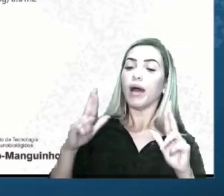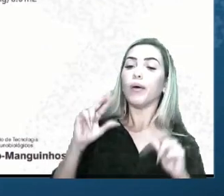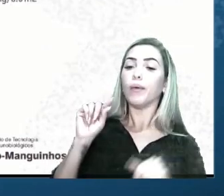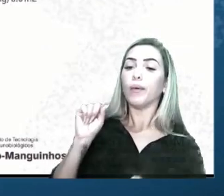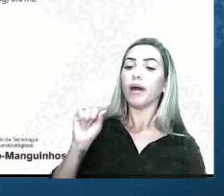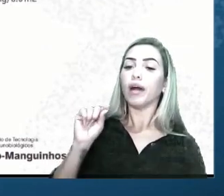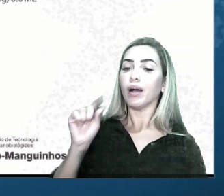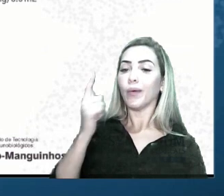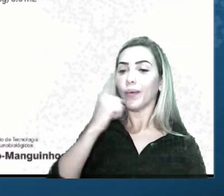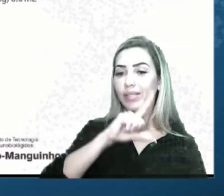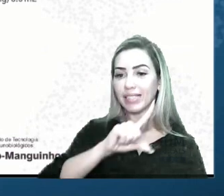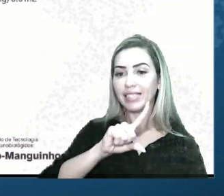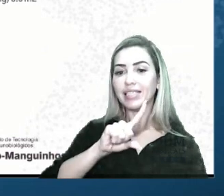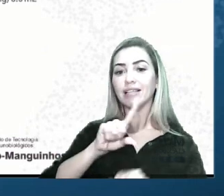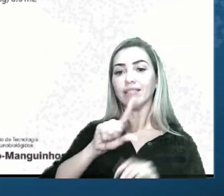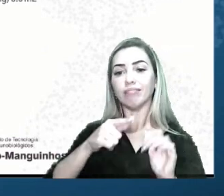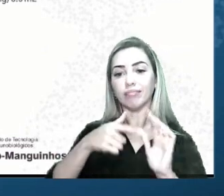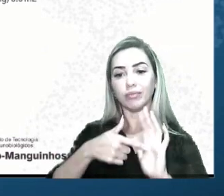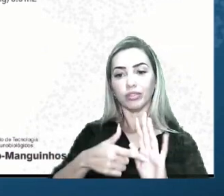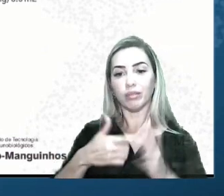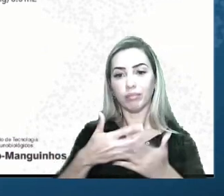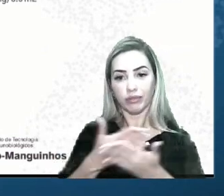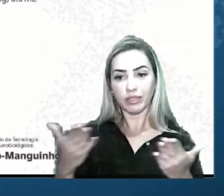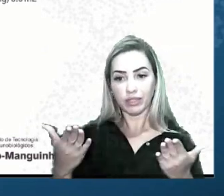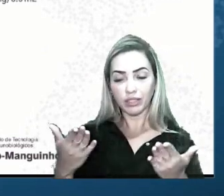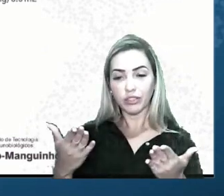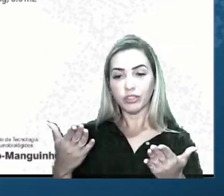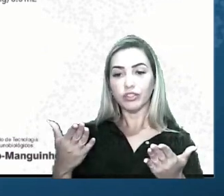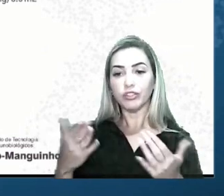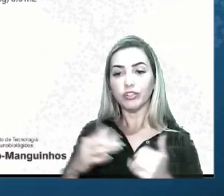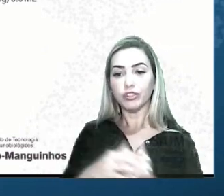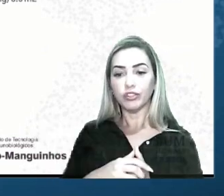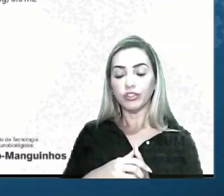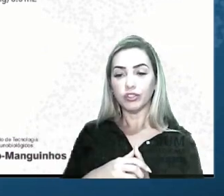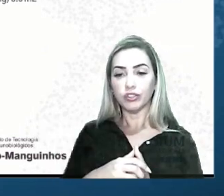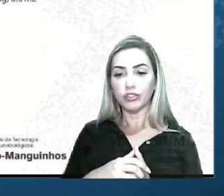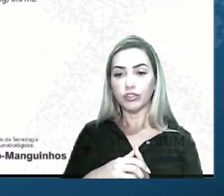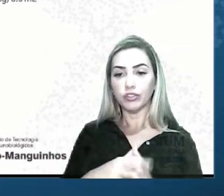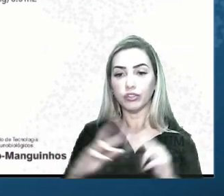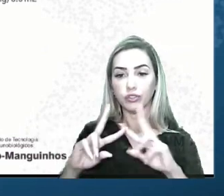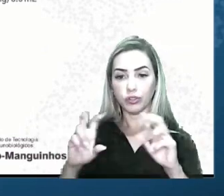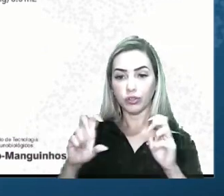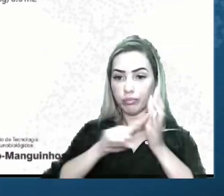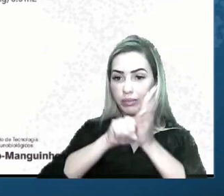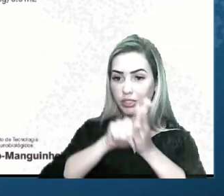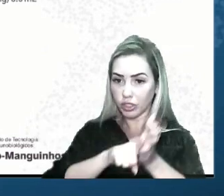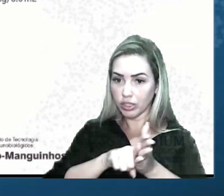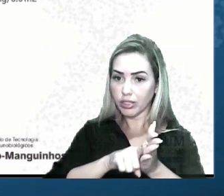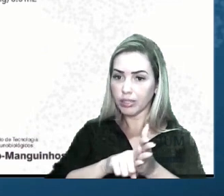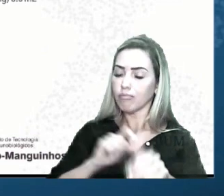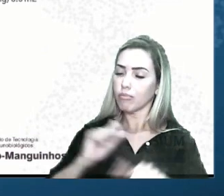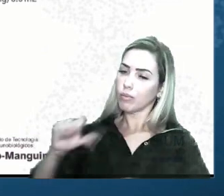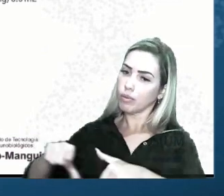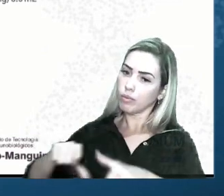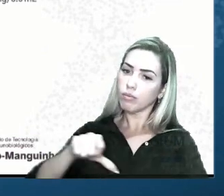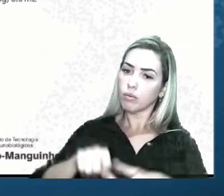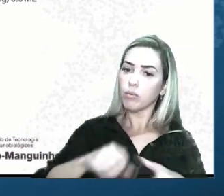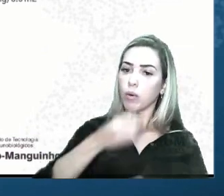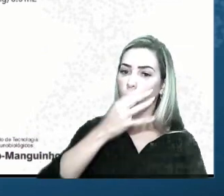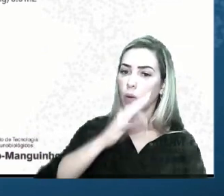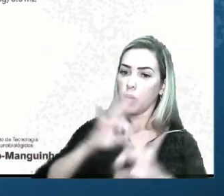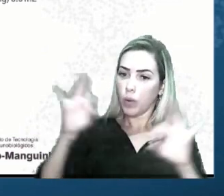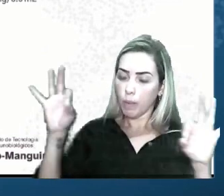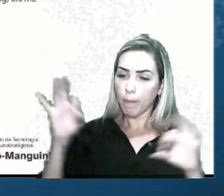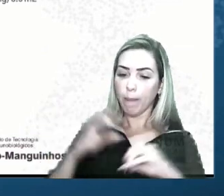tenha conseguido apresentar a vocês uma pesquisa muito transformativa